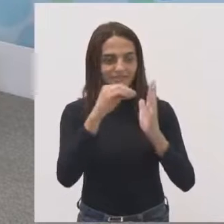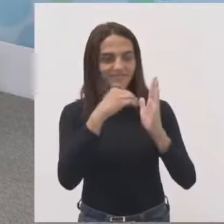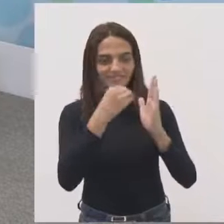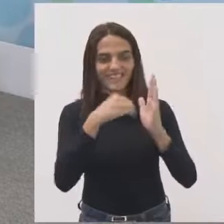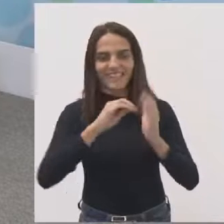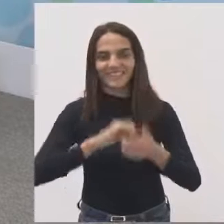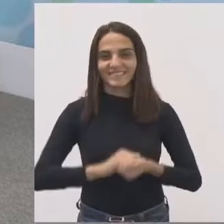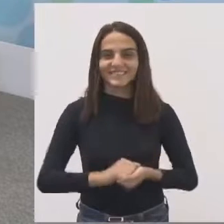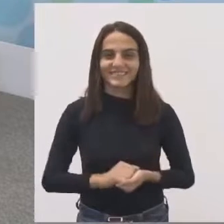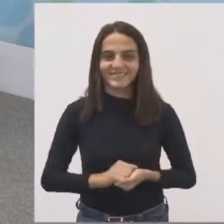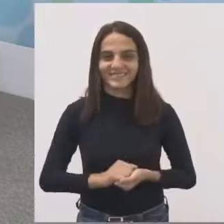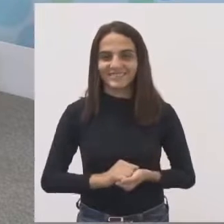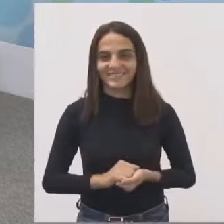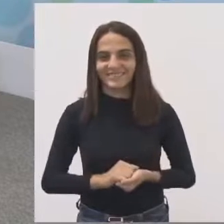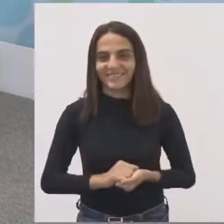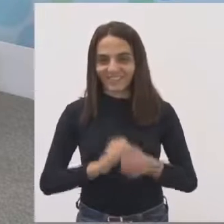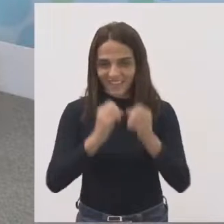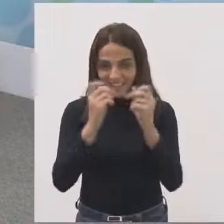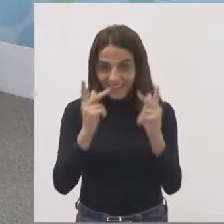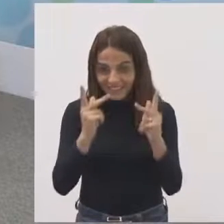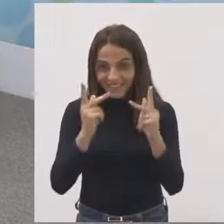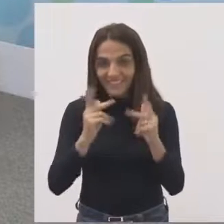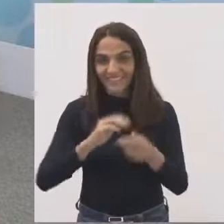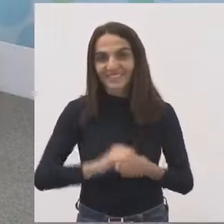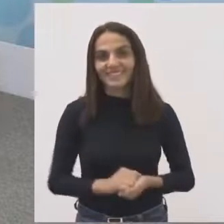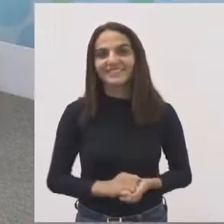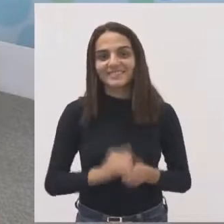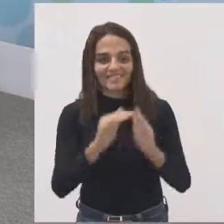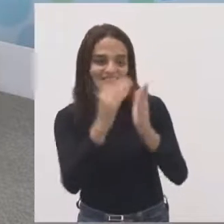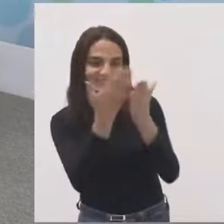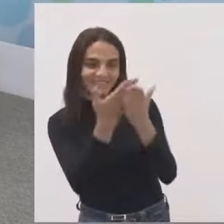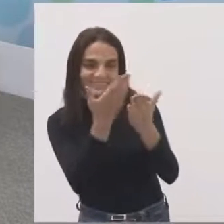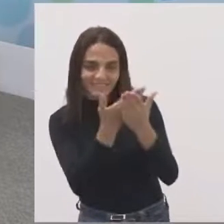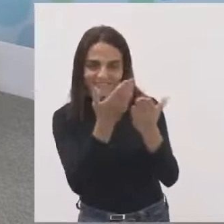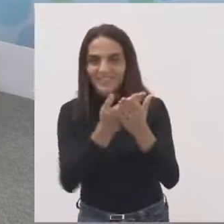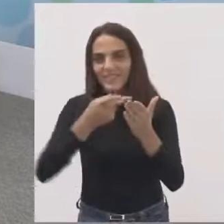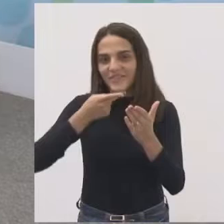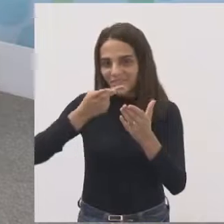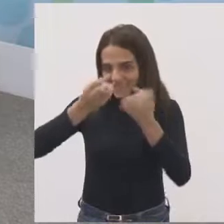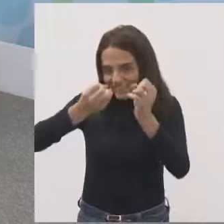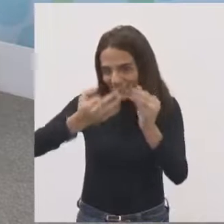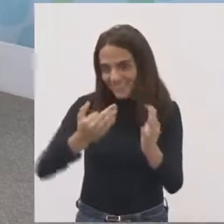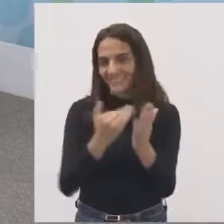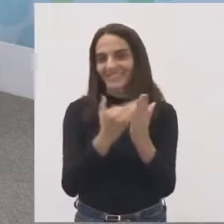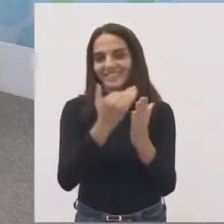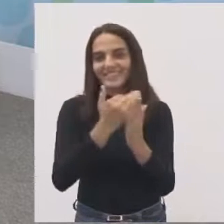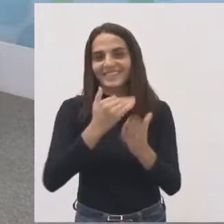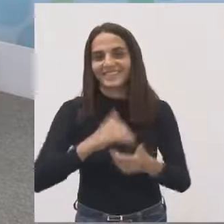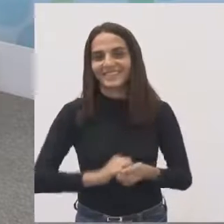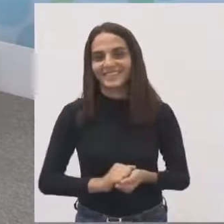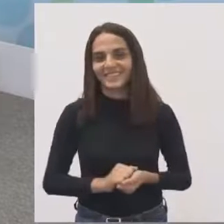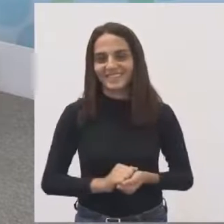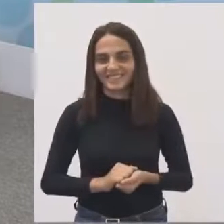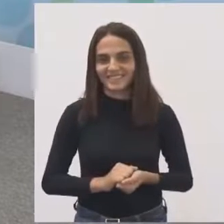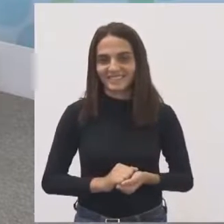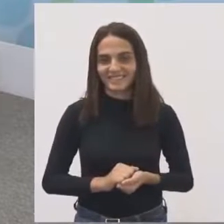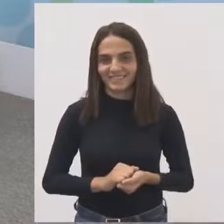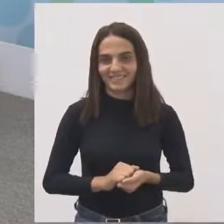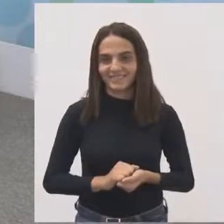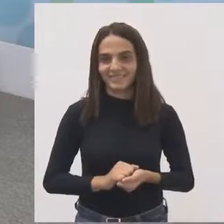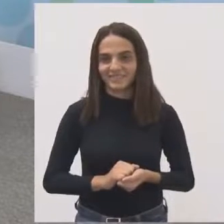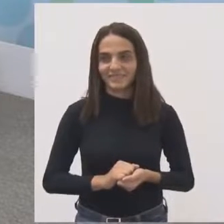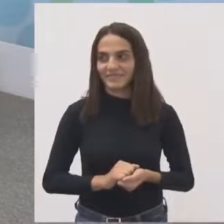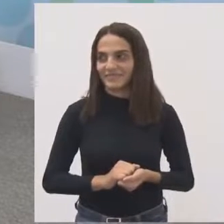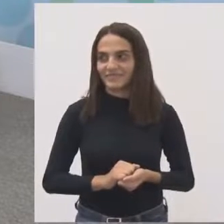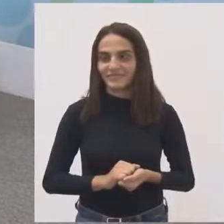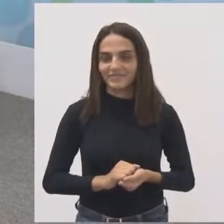conta administradora, etc e tal, tá? Então, na parte da escola, a gente vai falar um pouquinho mais da Positivo, que ele é bem mais rico de detalhes do que esse daqui.